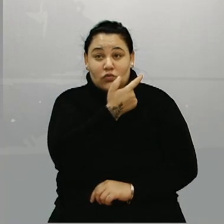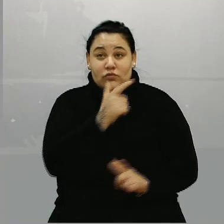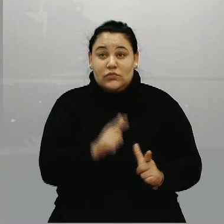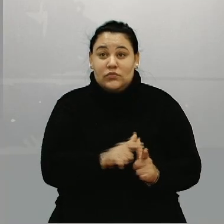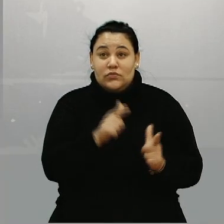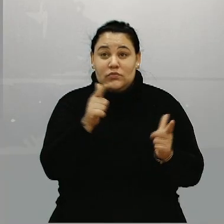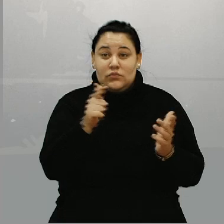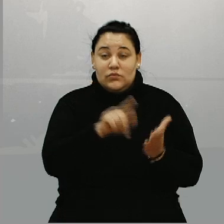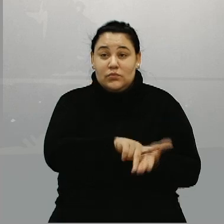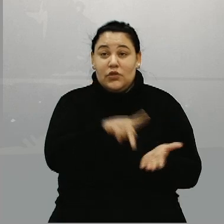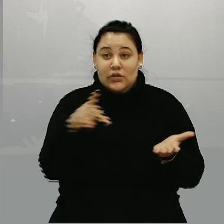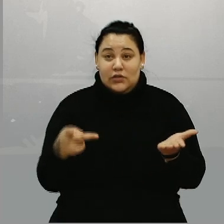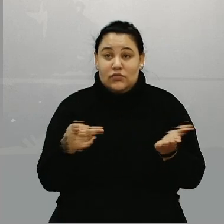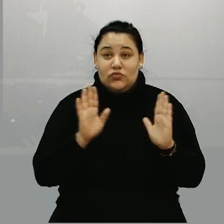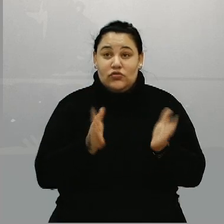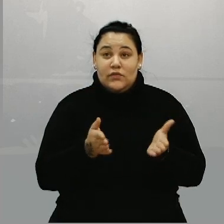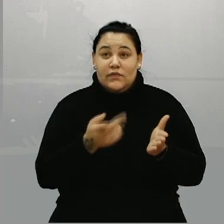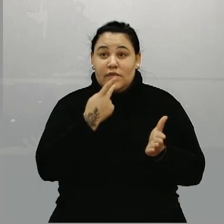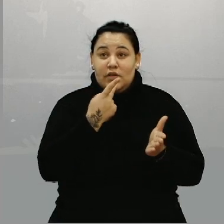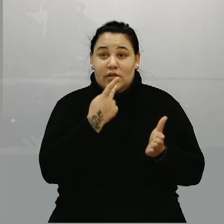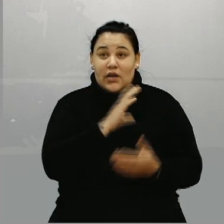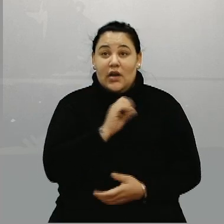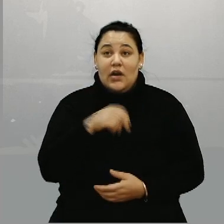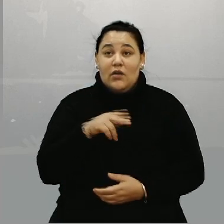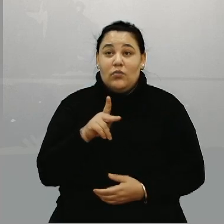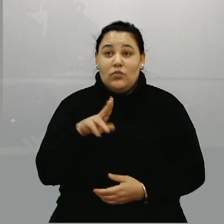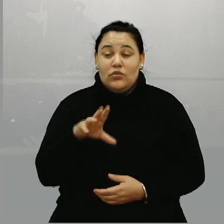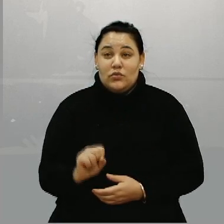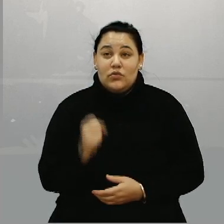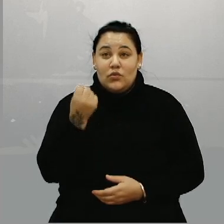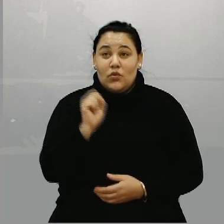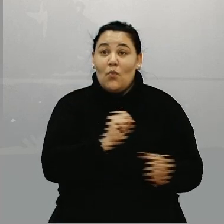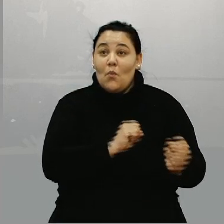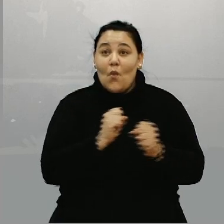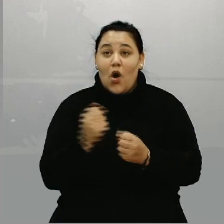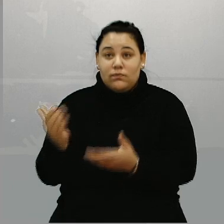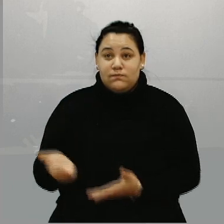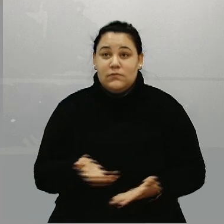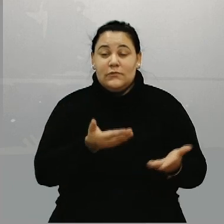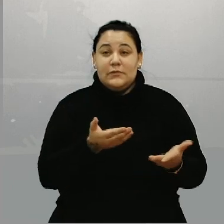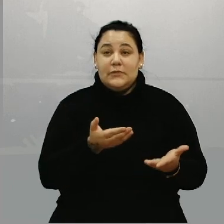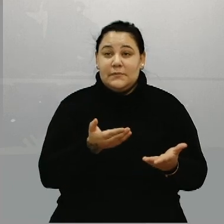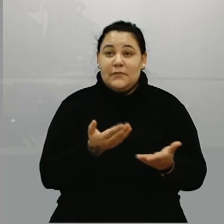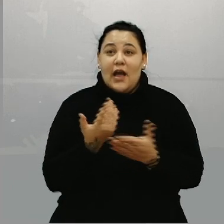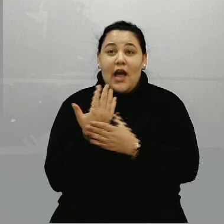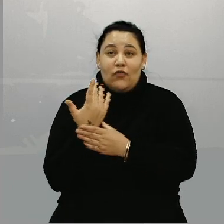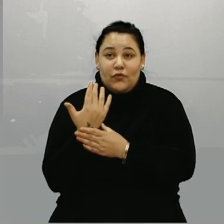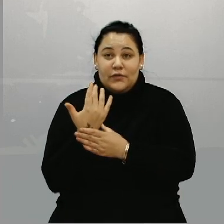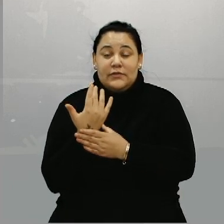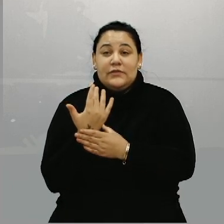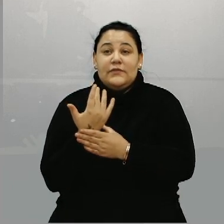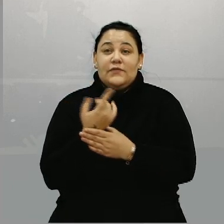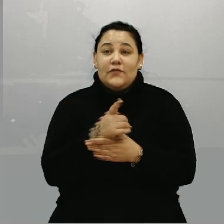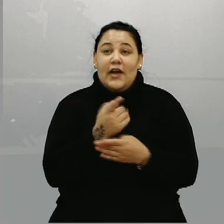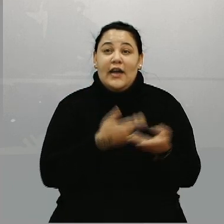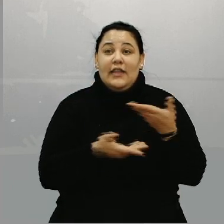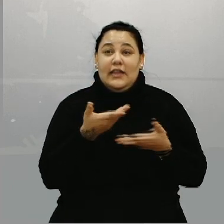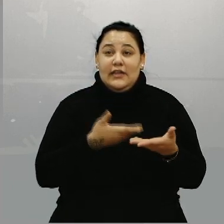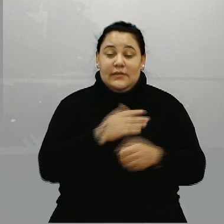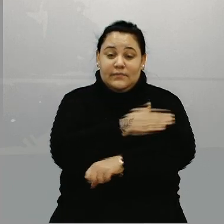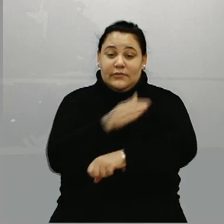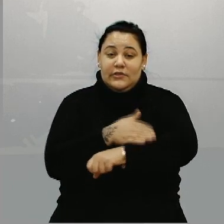né, Campus 8, né, pode receber a Universidade Federal, né, que vai atender aqui a Serra